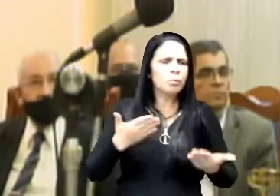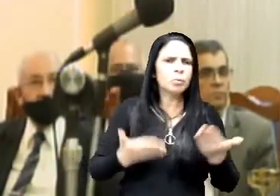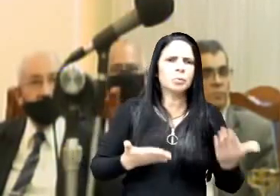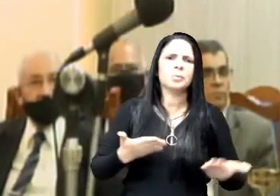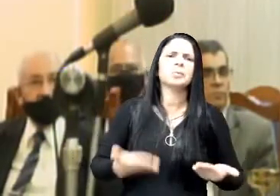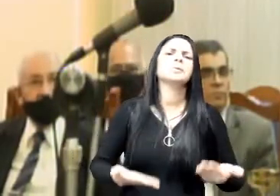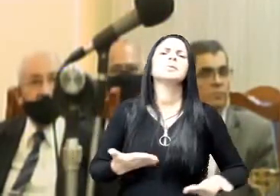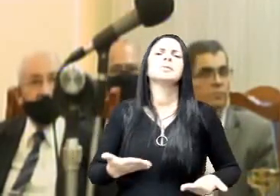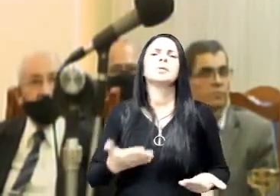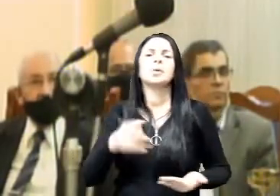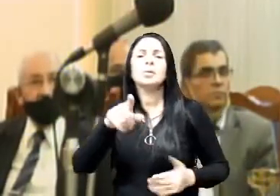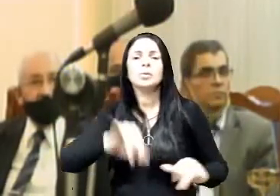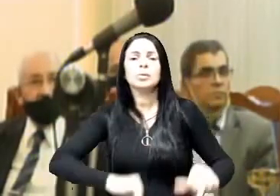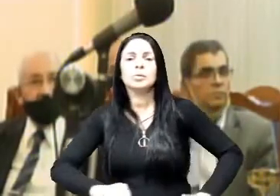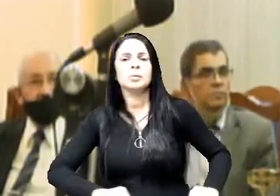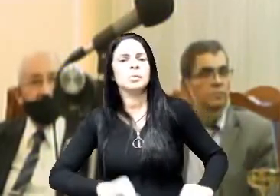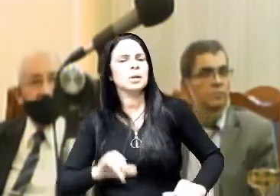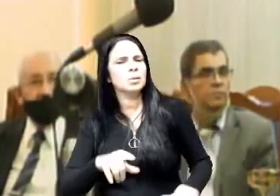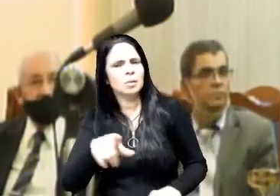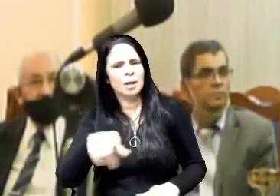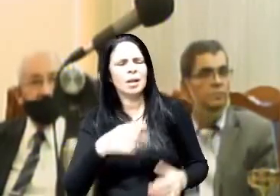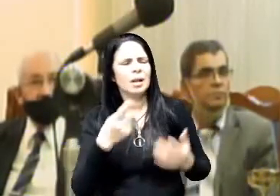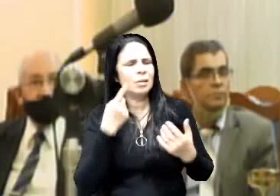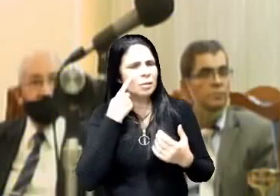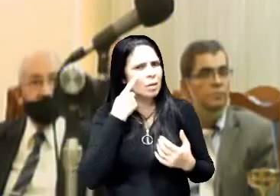leve e momentâneo.